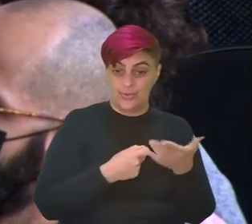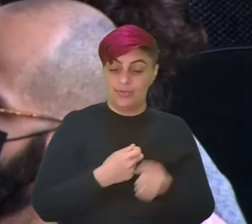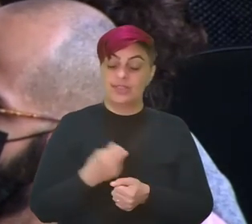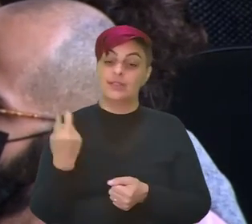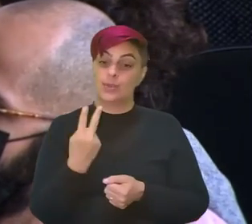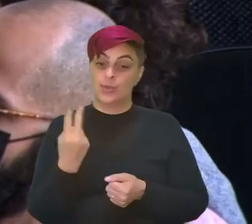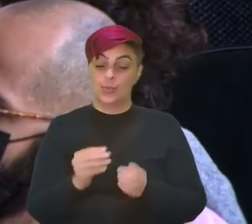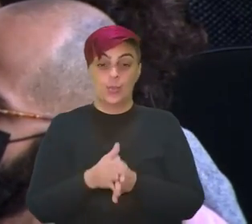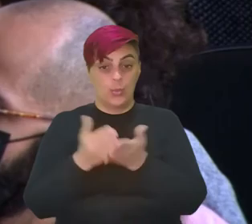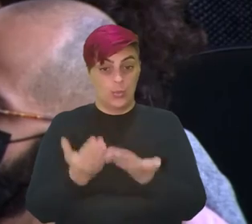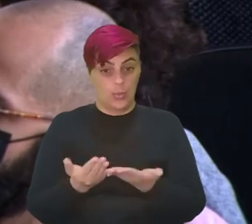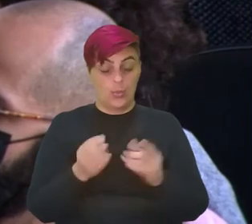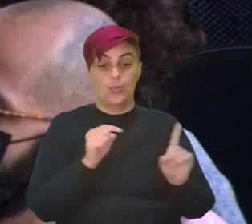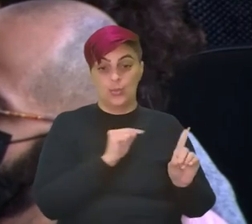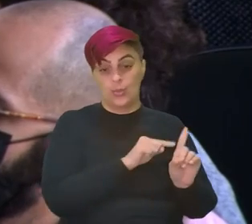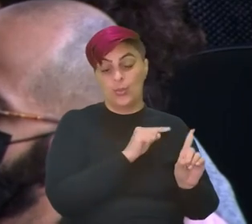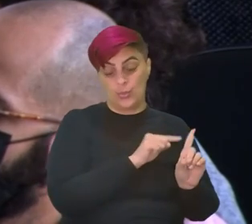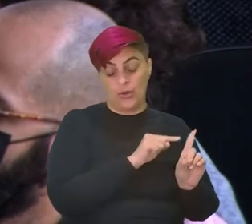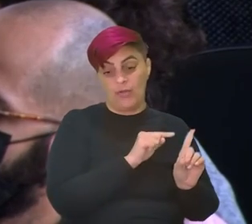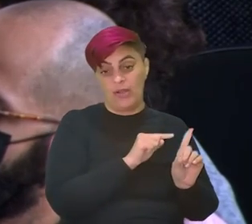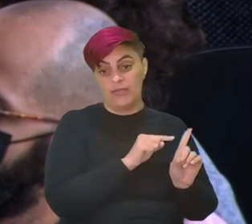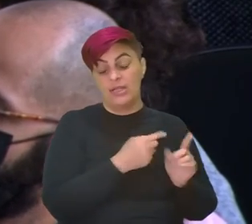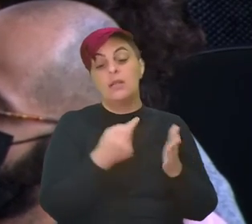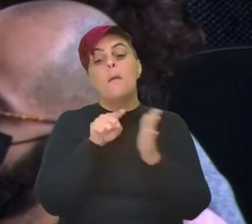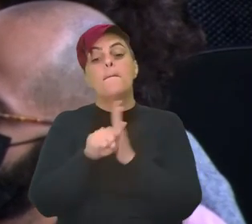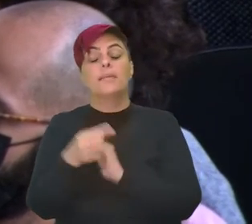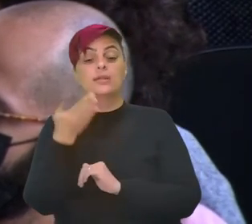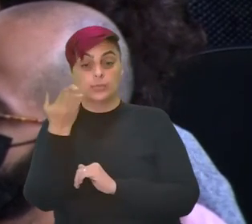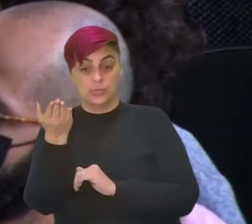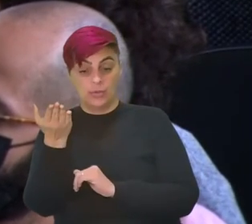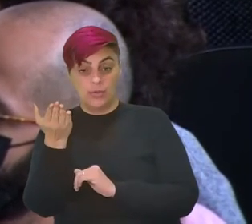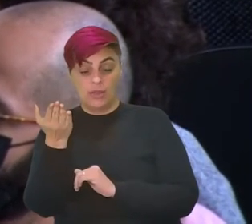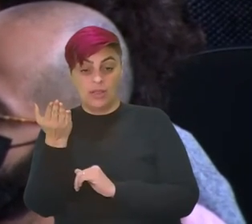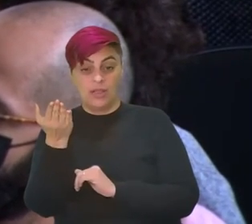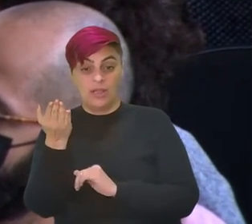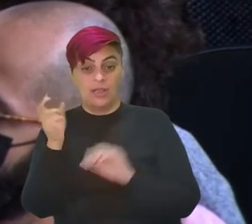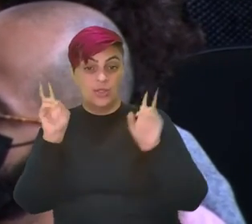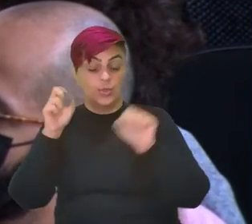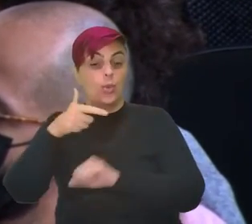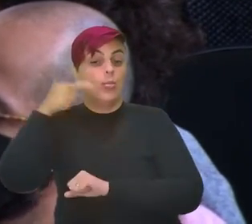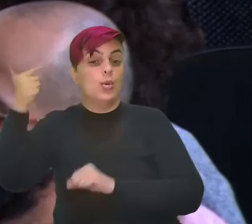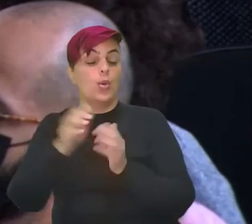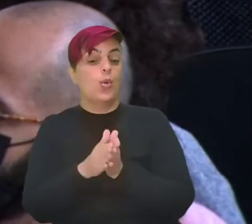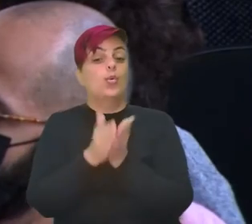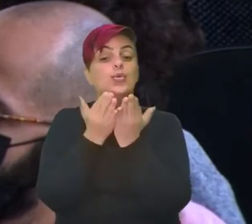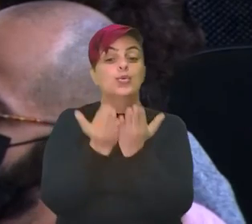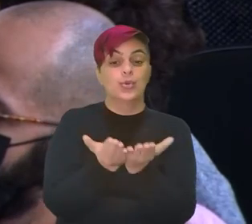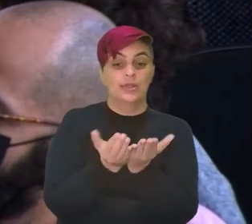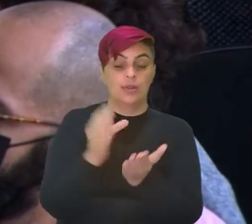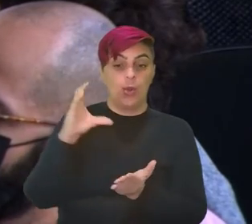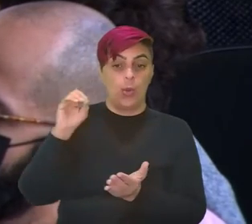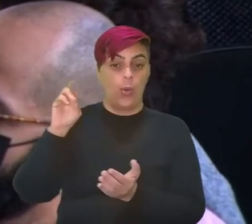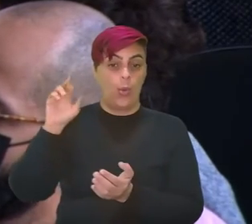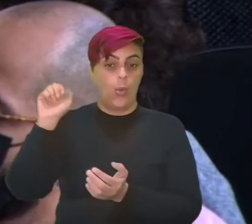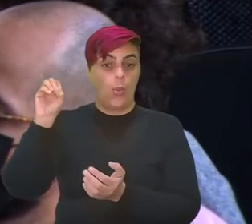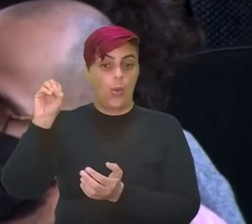de duas obras do Malinowski, para situar e perguntar a você a respeito de uma outra obra excepcional do